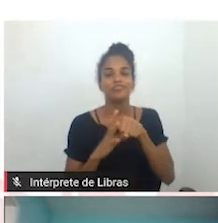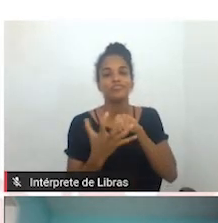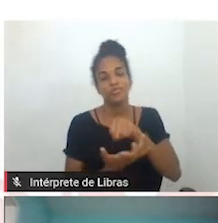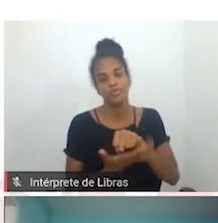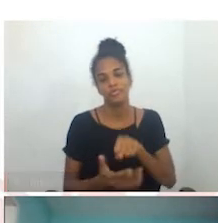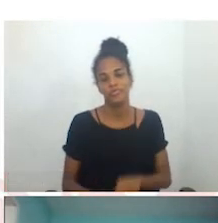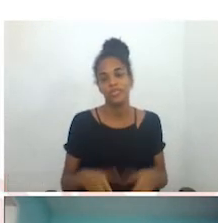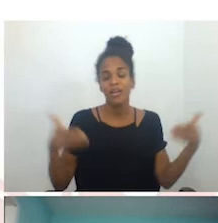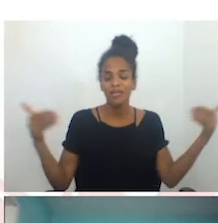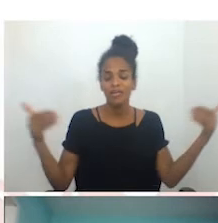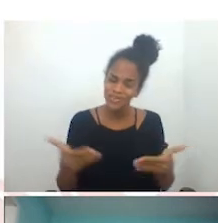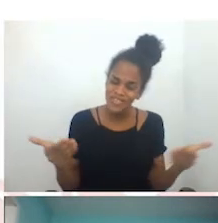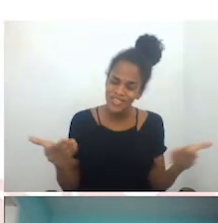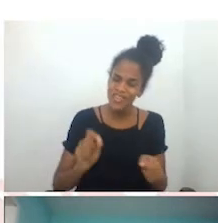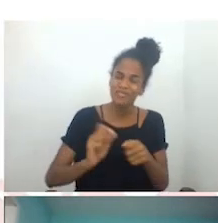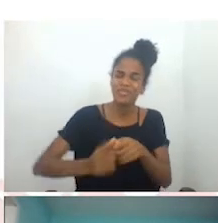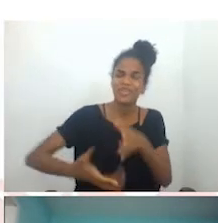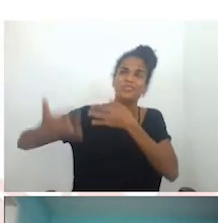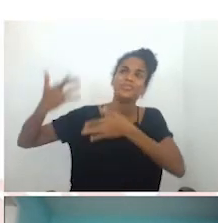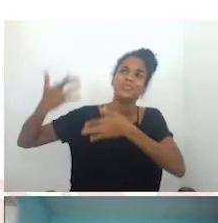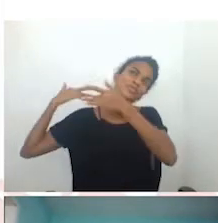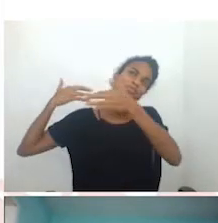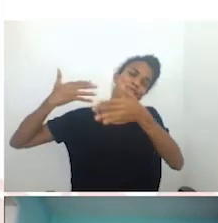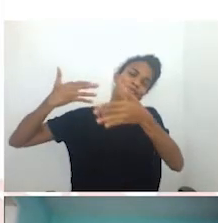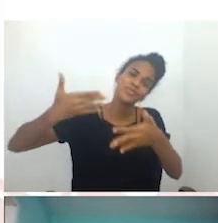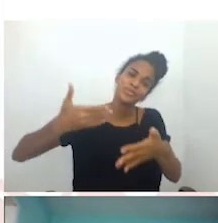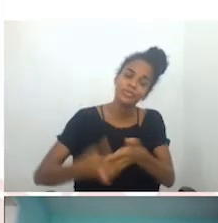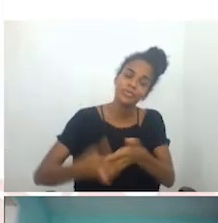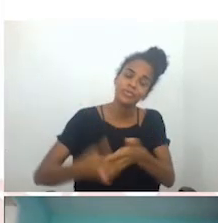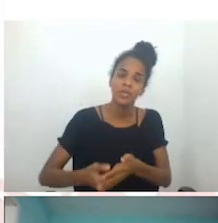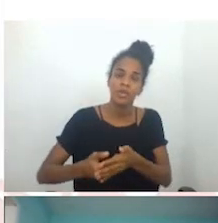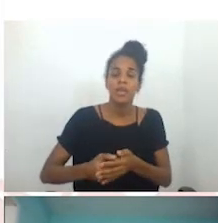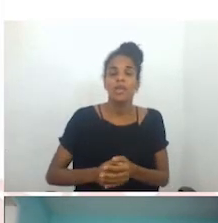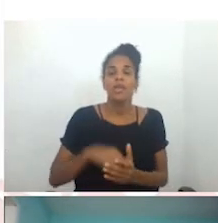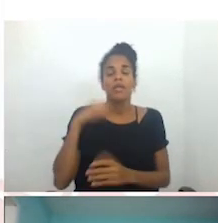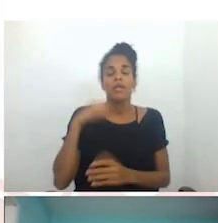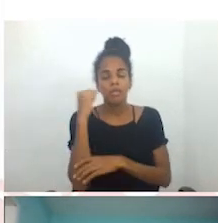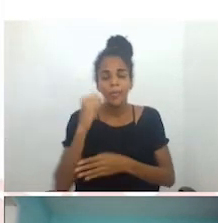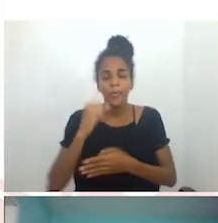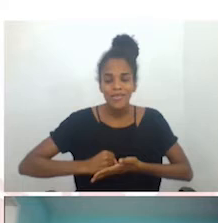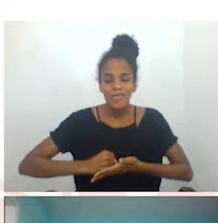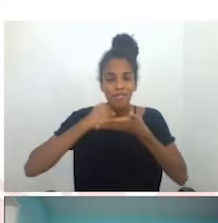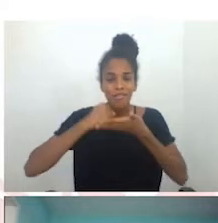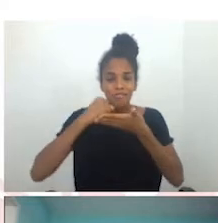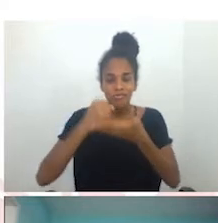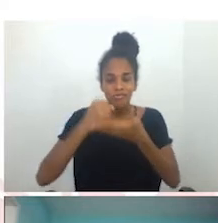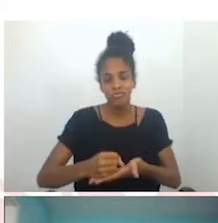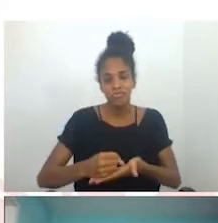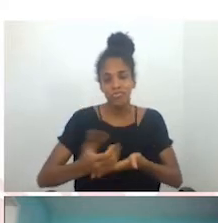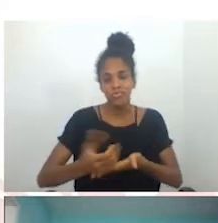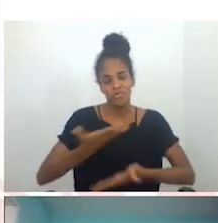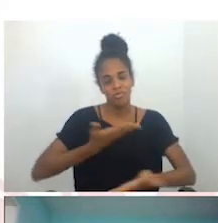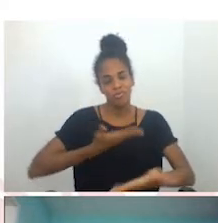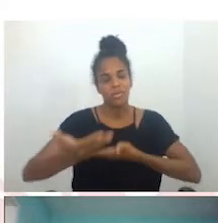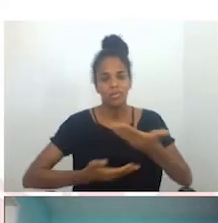muito tempo. É a terapia de suporte clínico. É o paciente ter todo aquele suporte, ventilação mecânica, o trabalho da